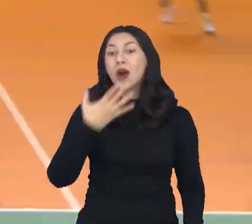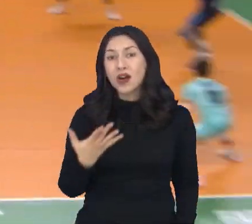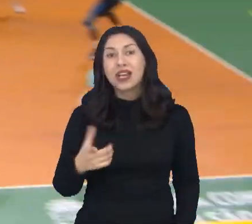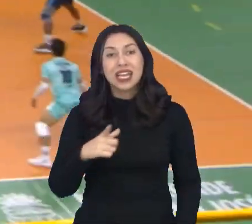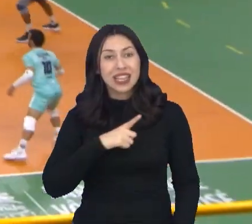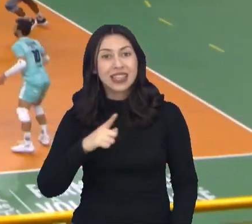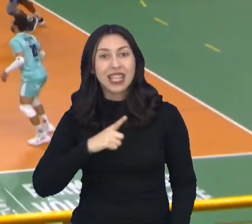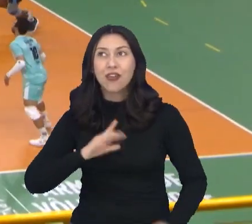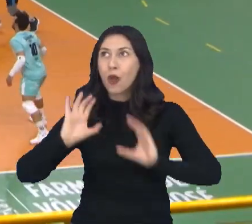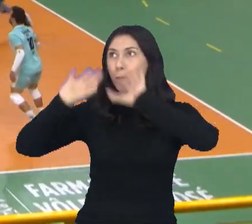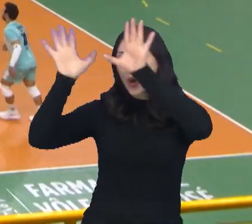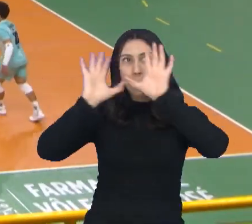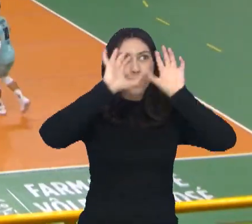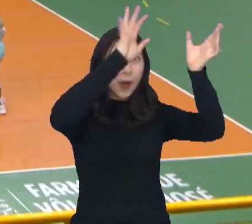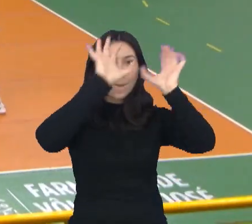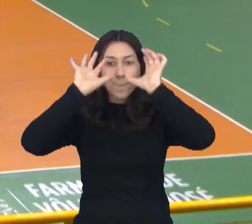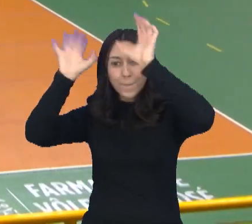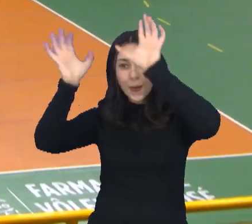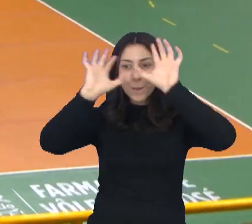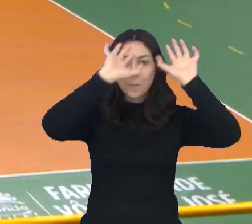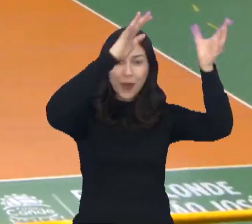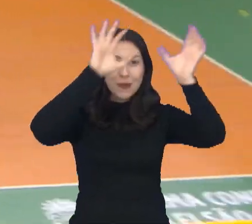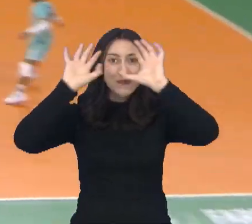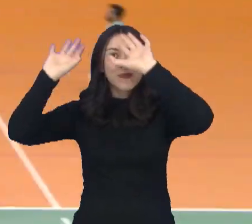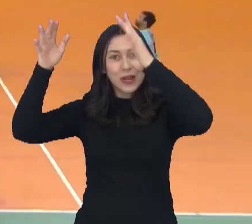poderia faltar um rally bem disputado.